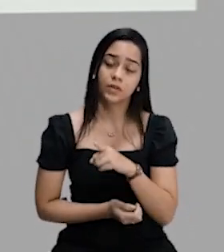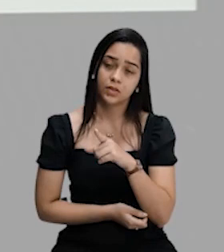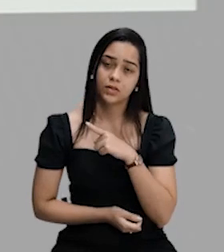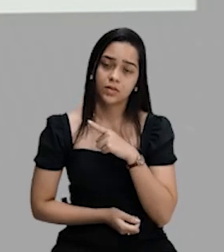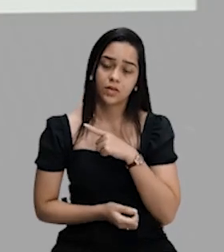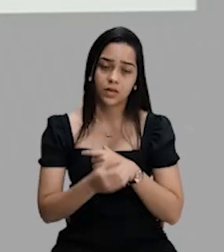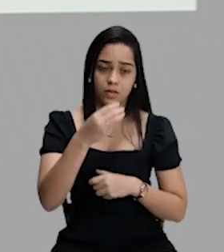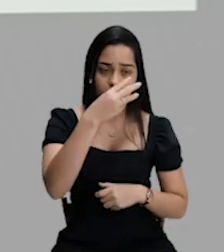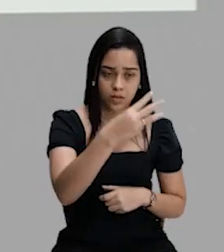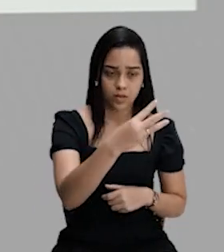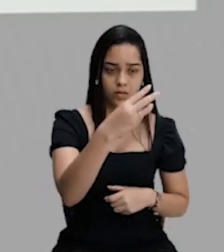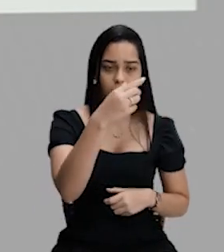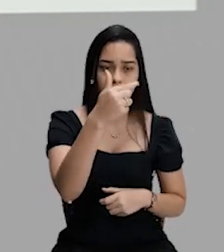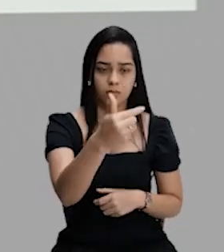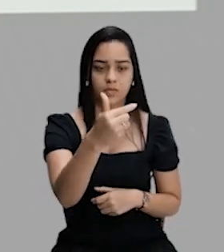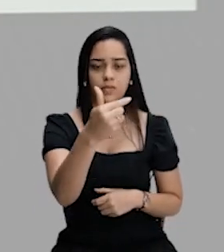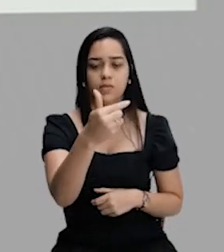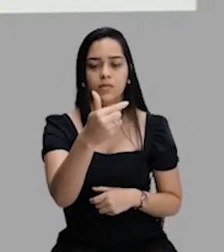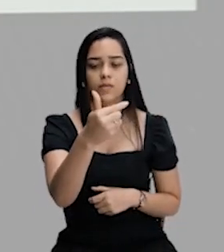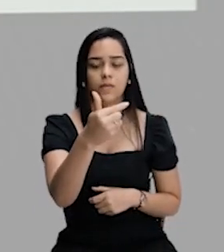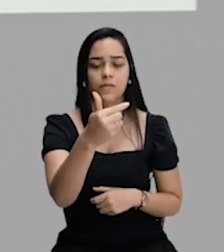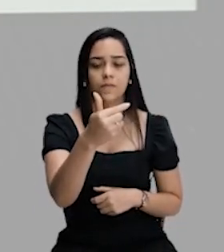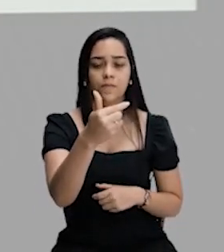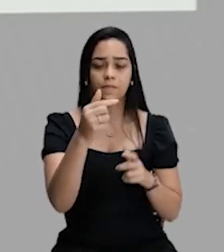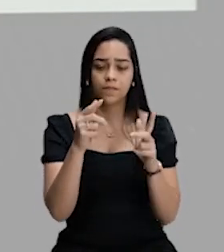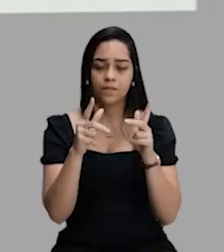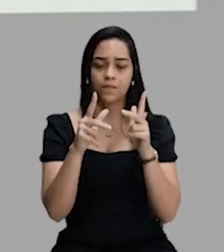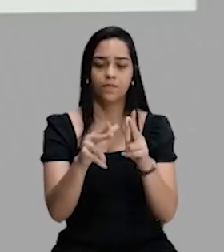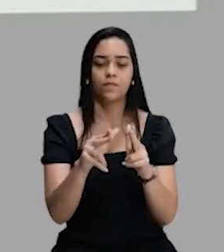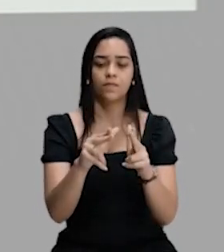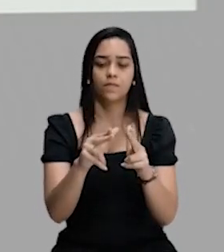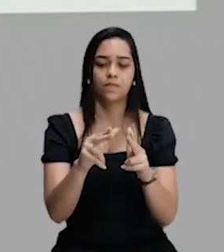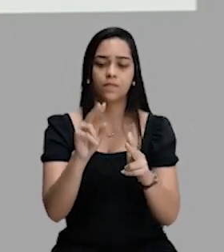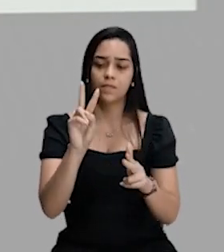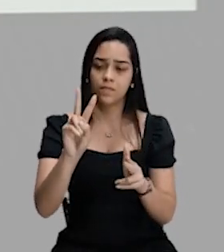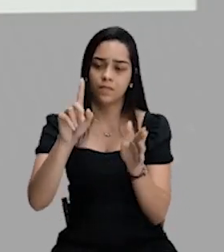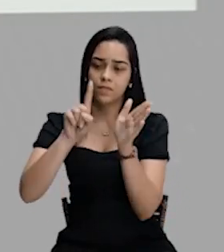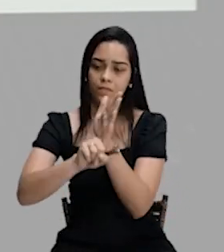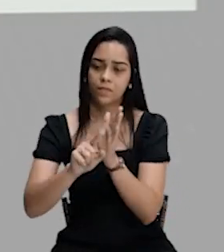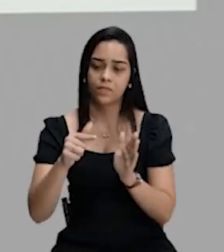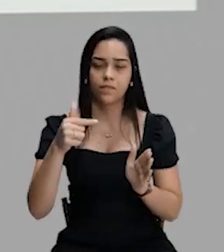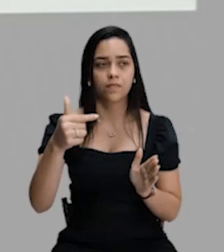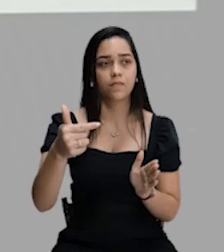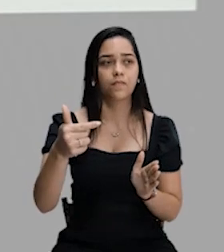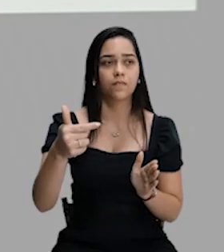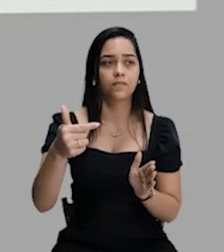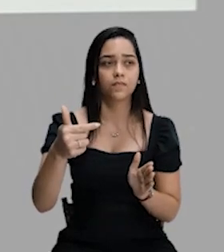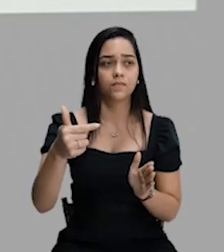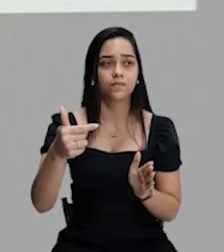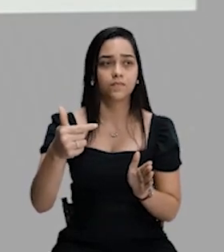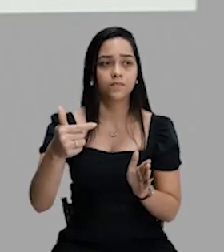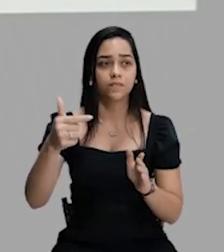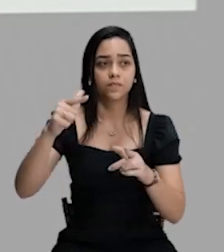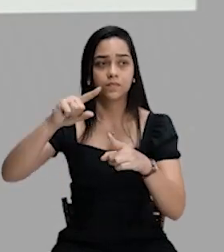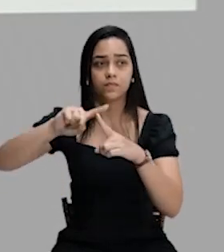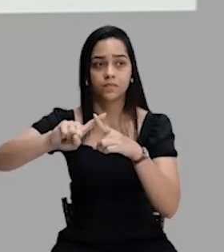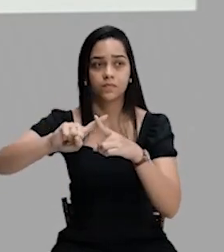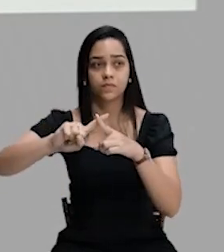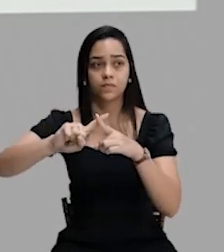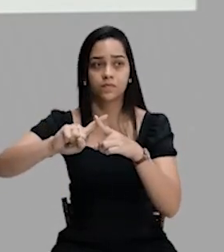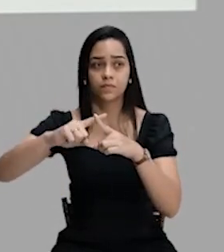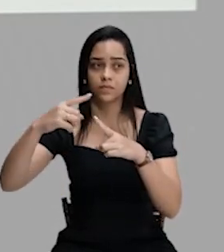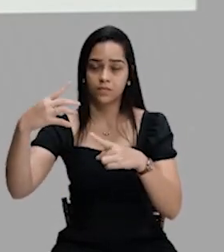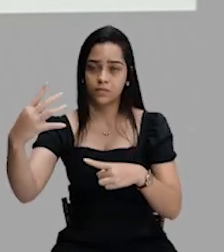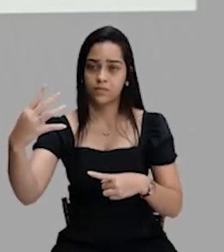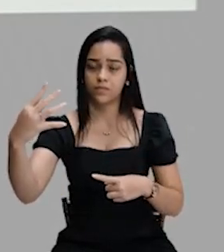vai ter 32 igual a v - 2 multiplicado por